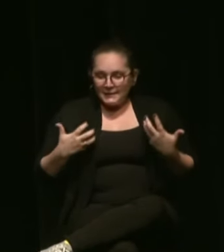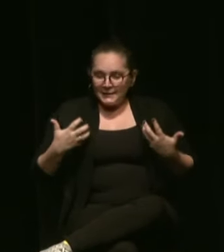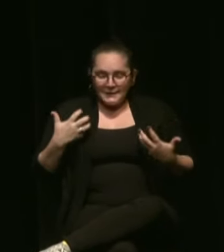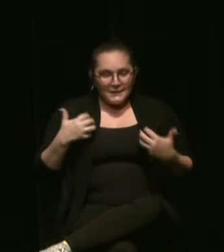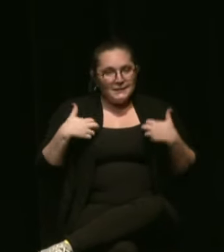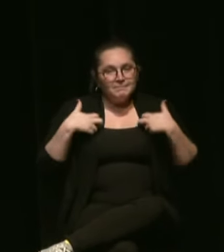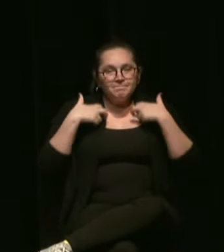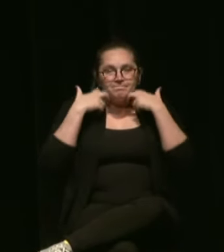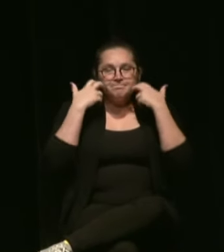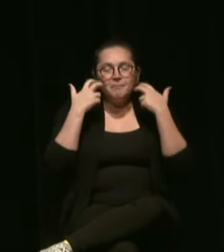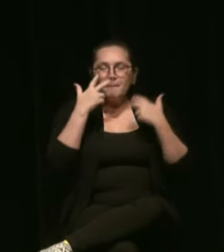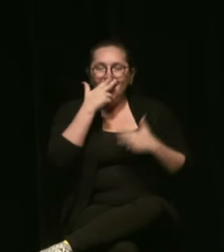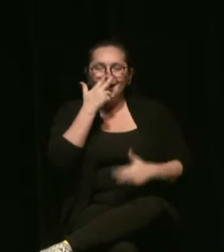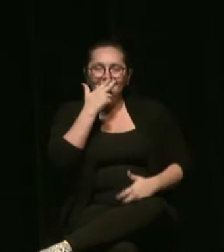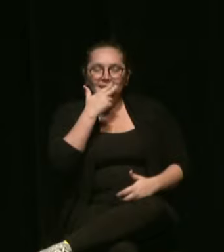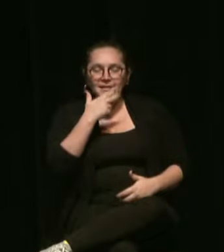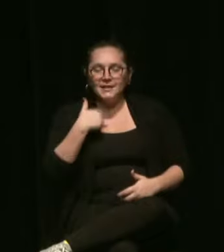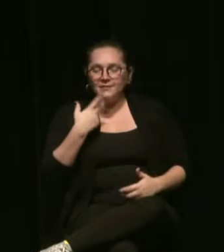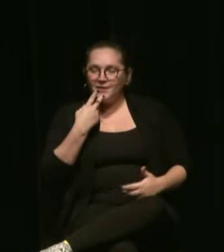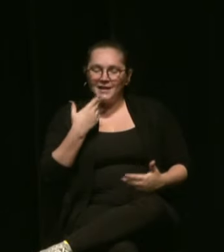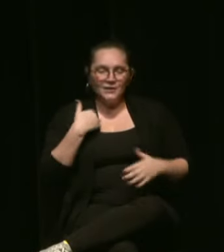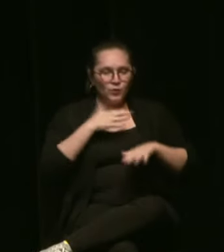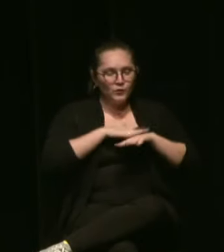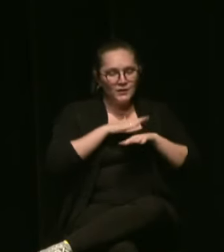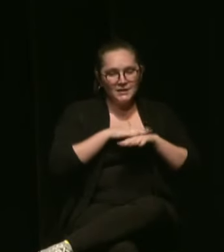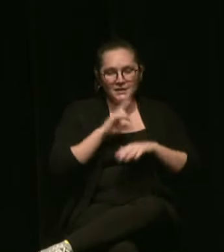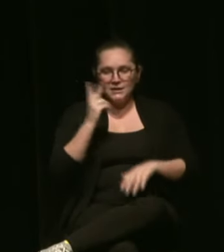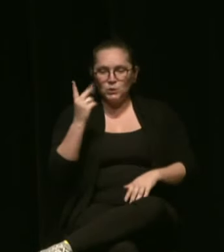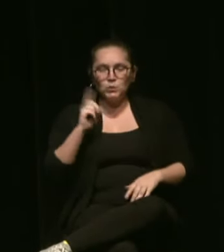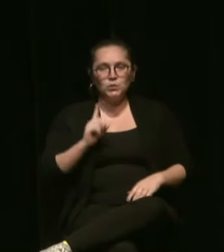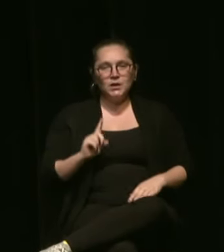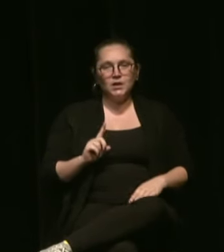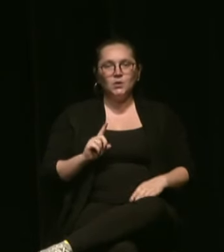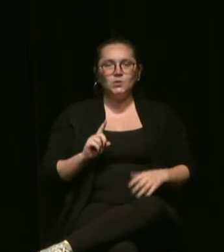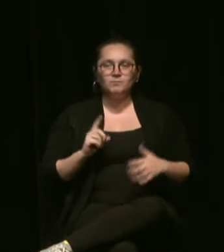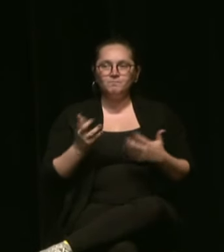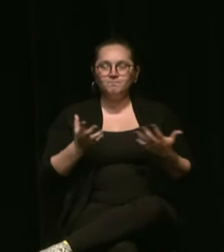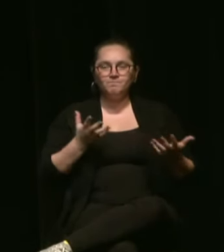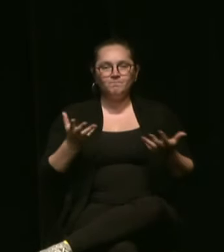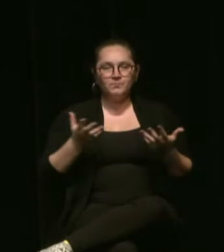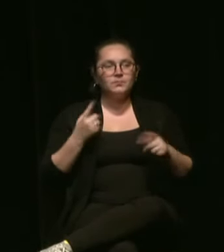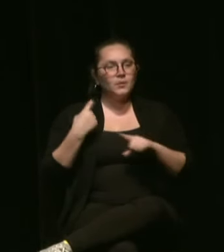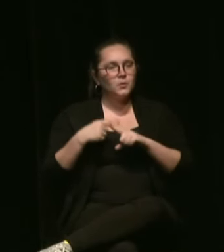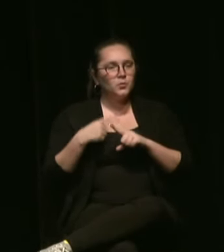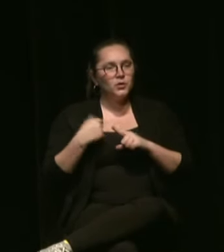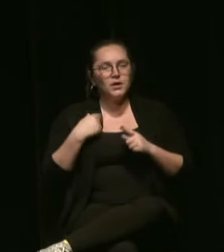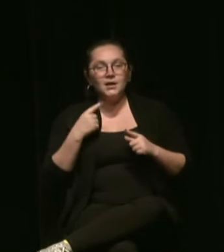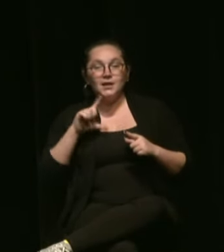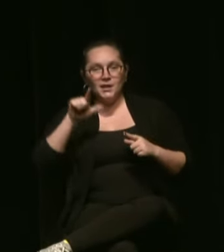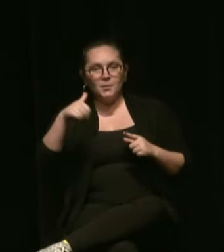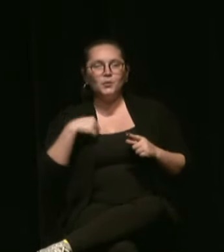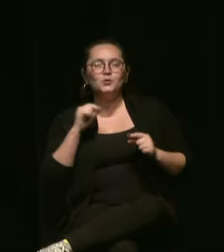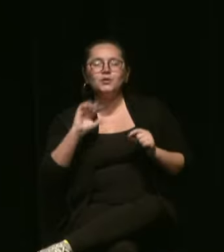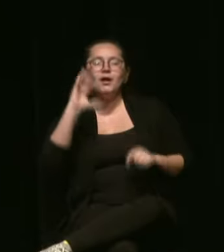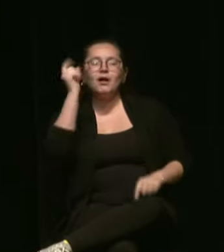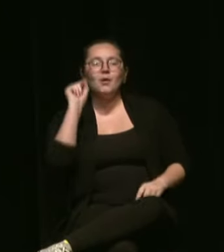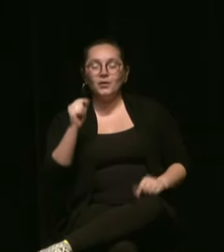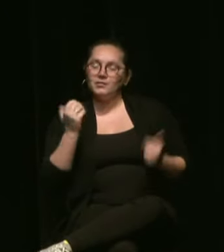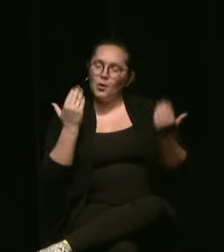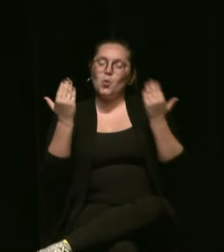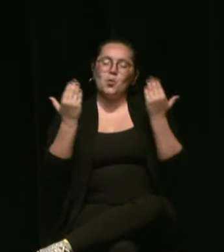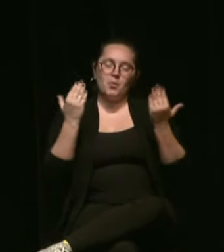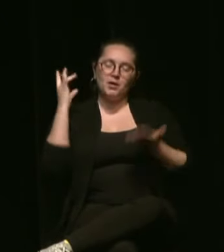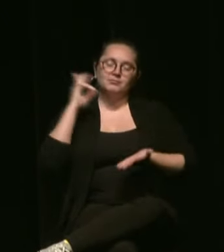filme. Ele hesita muito em fazer um segundo filme que seria inevitavelmente comparado à